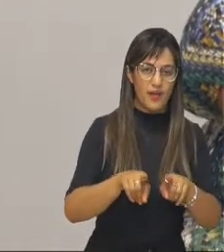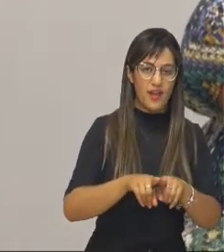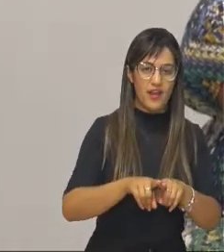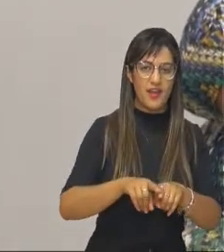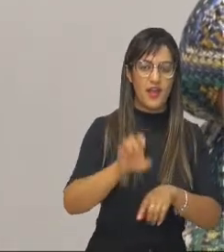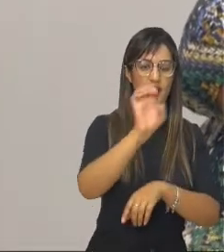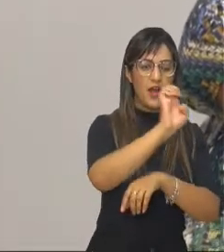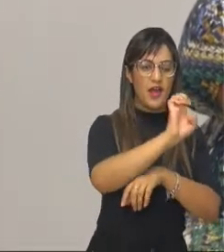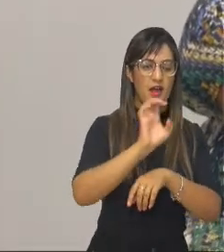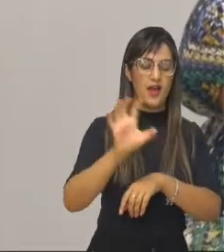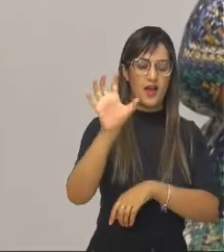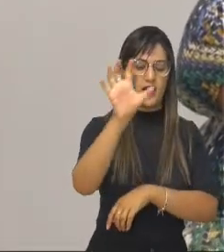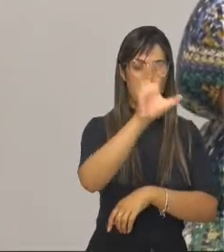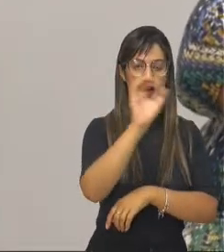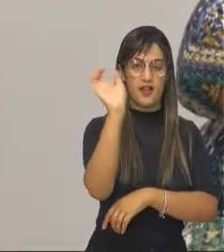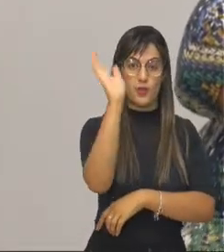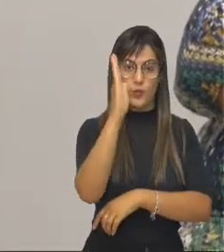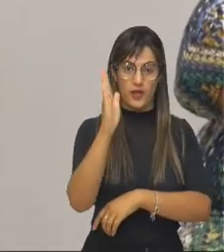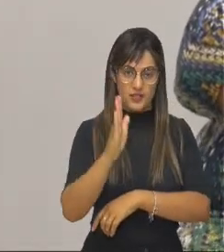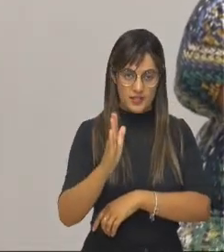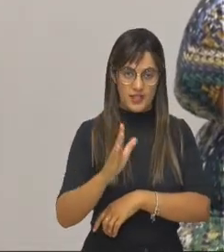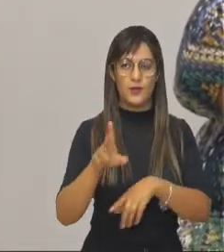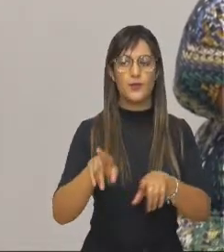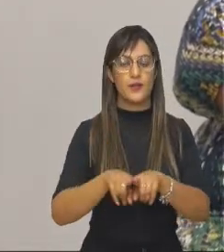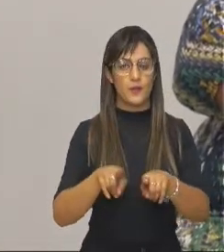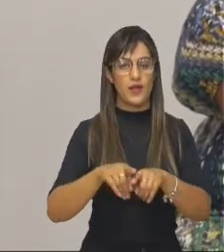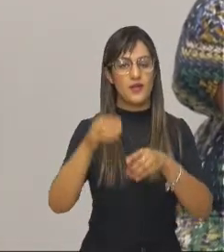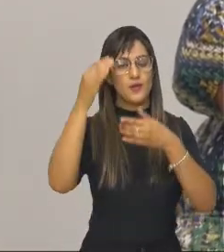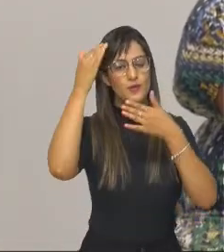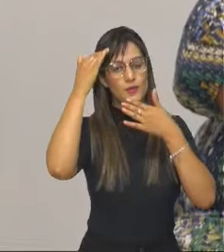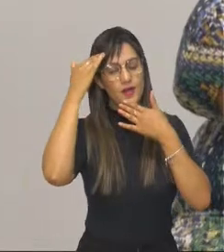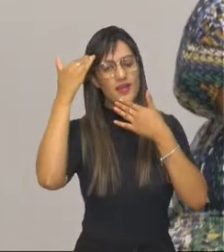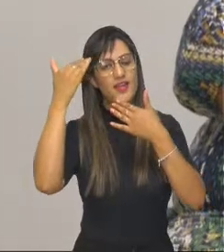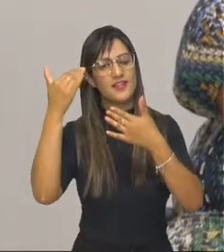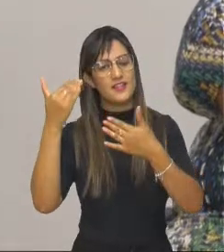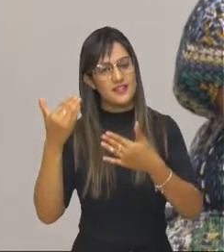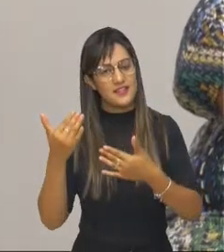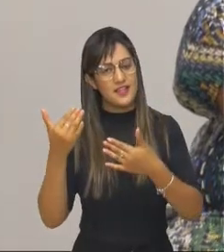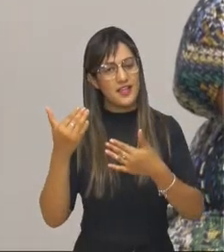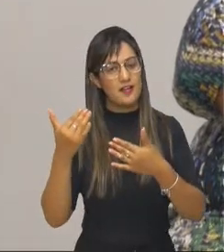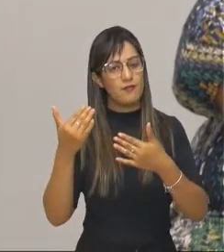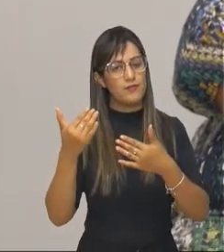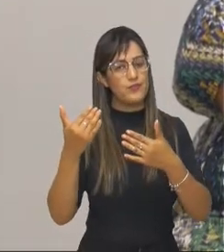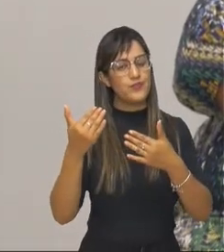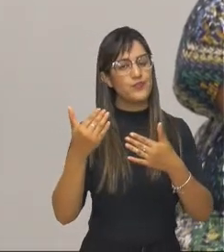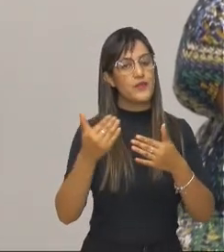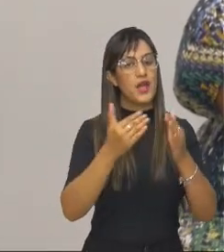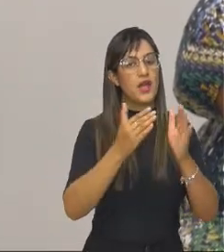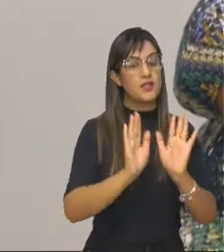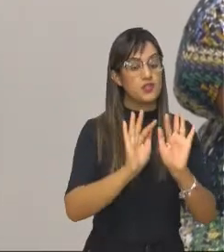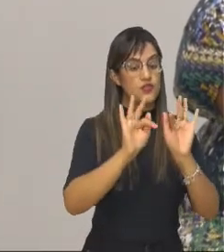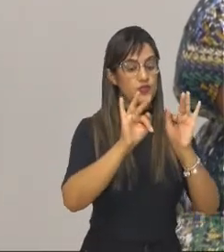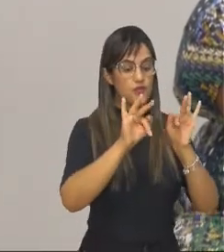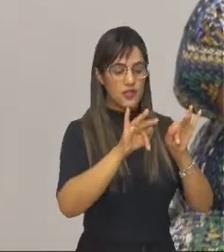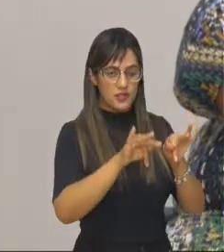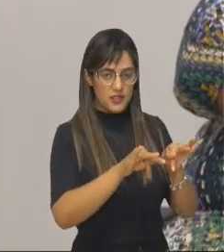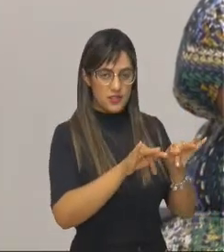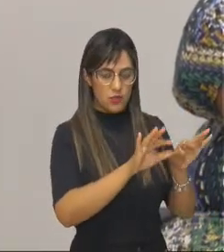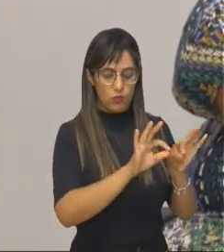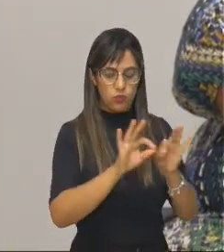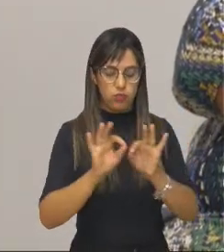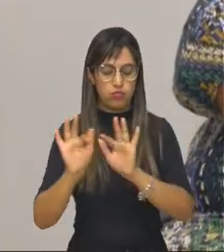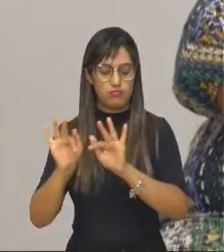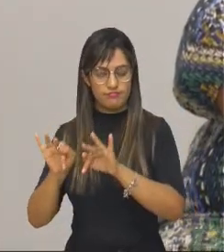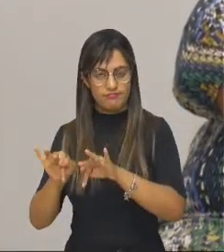todos, que vão se impondo. Né? Então, acho que só agradecer imensamente. Nesse processo de fechamento, né, a gente vai, enquanto